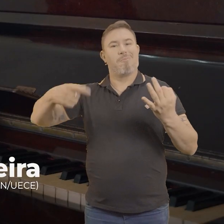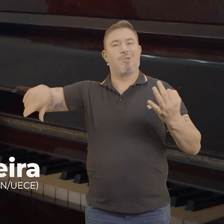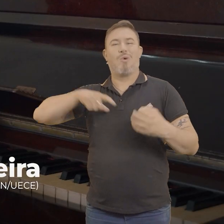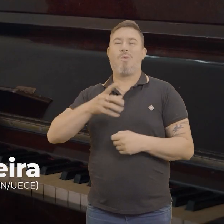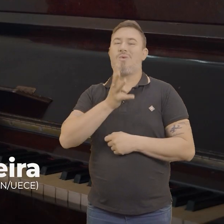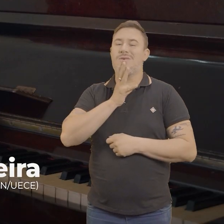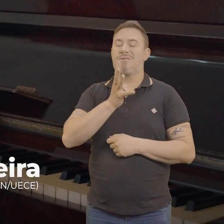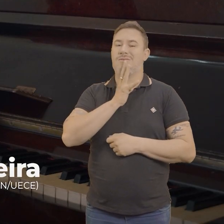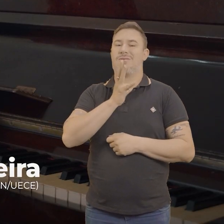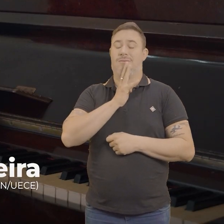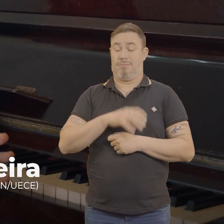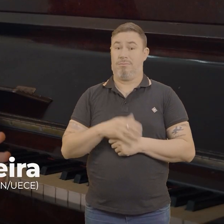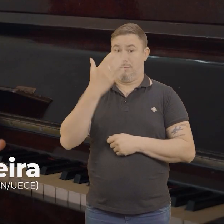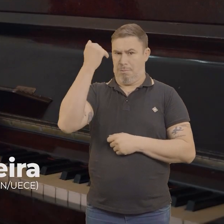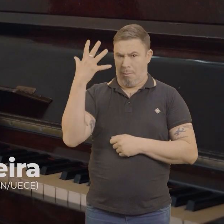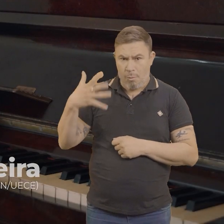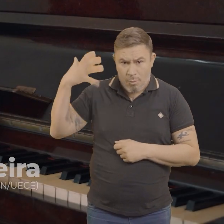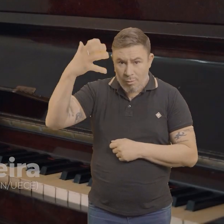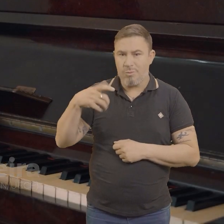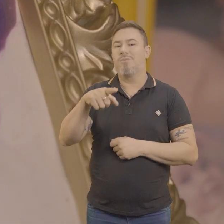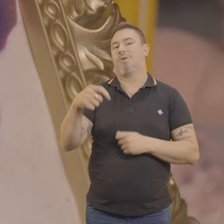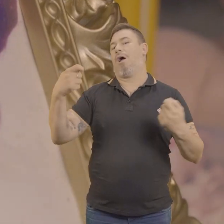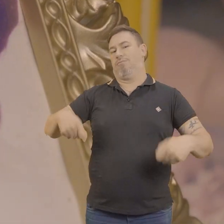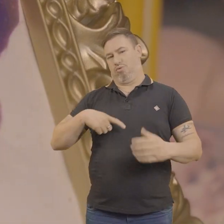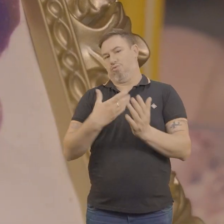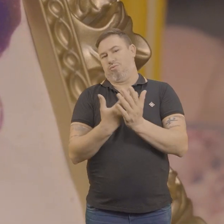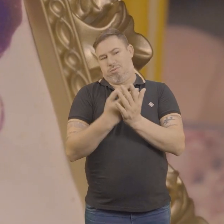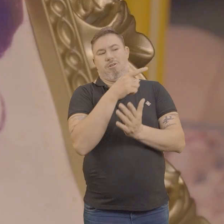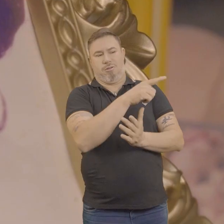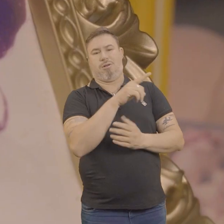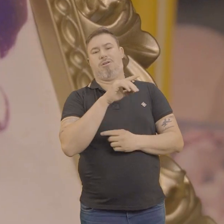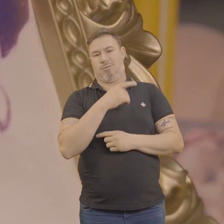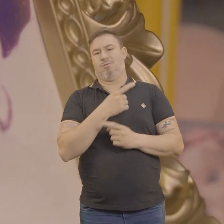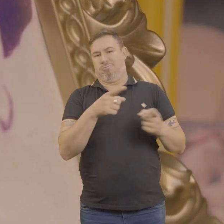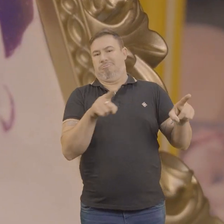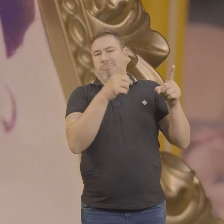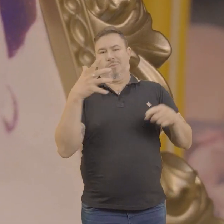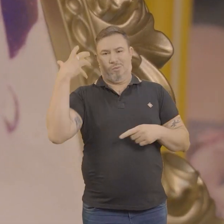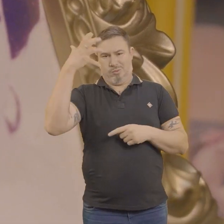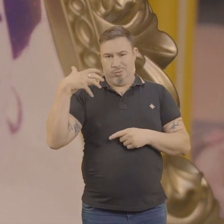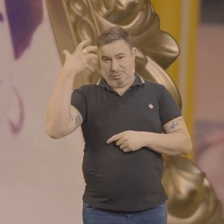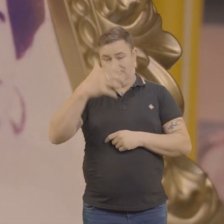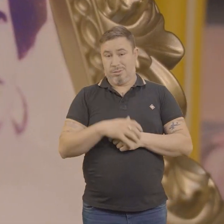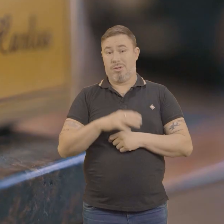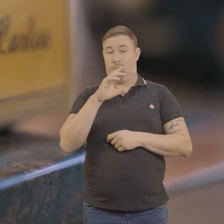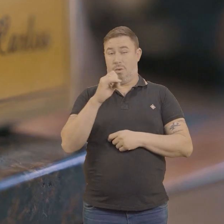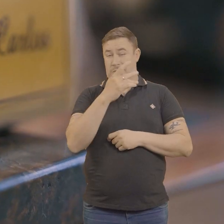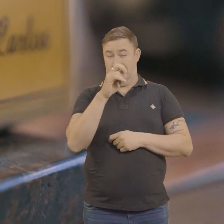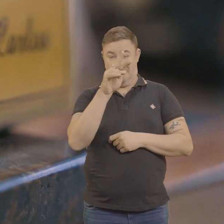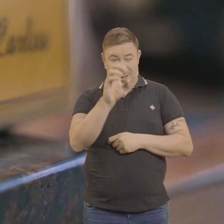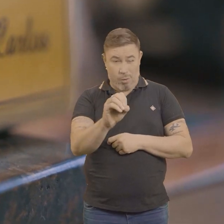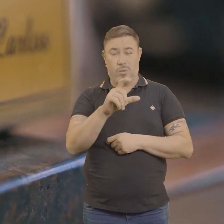você dizer que sabia música, você tinha que estudar no conservatório. No conservatório entrava muita